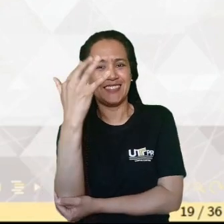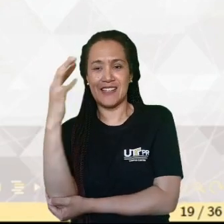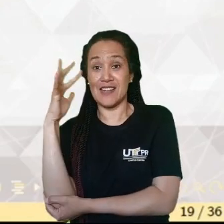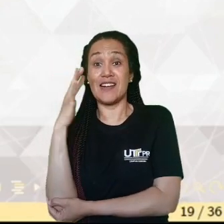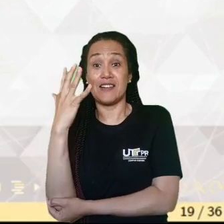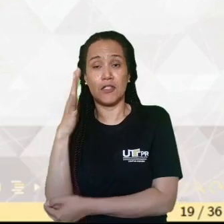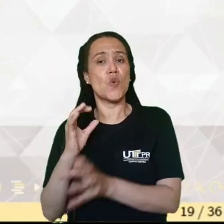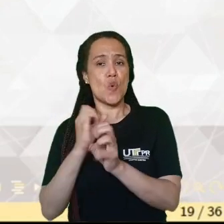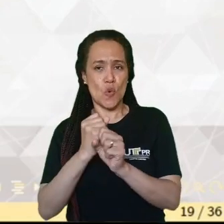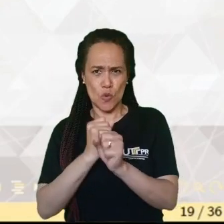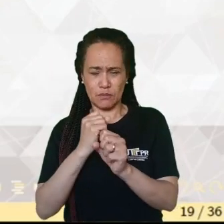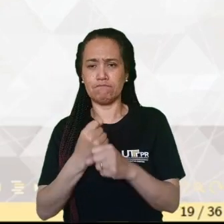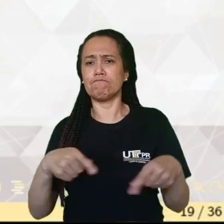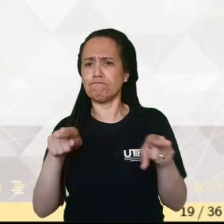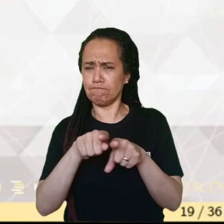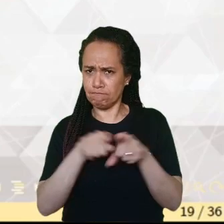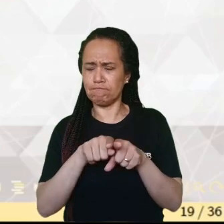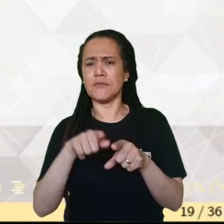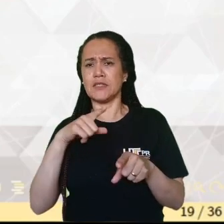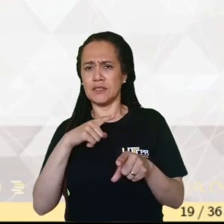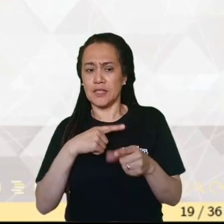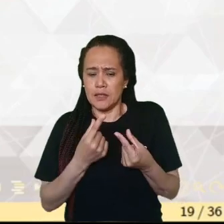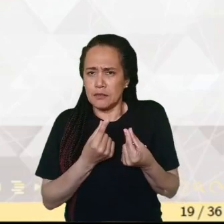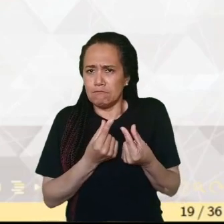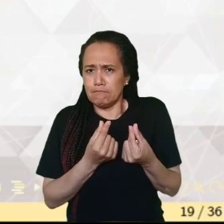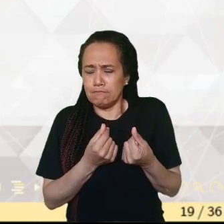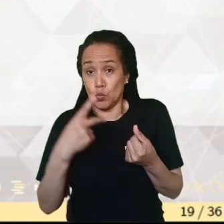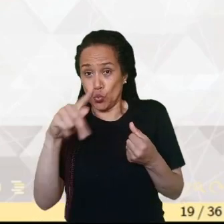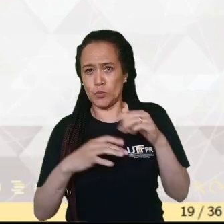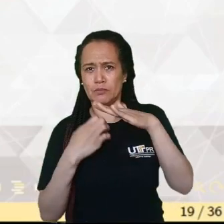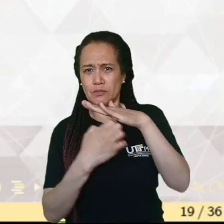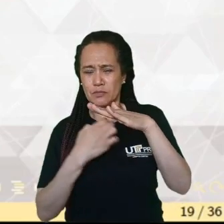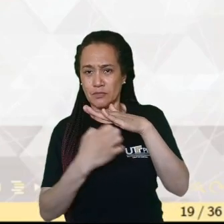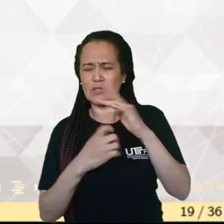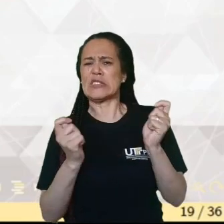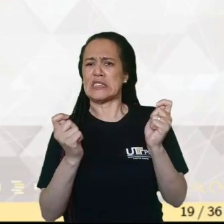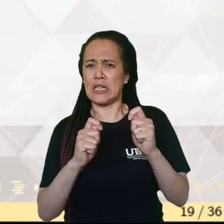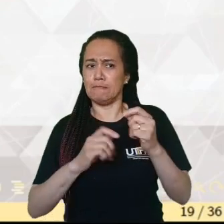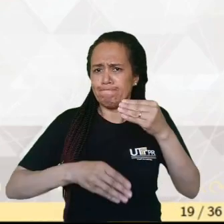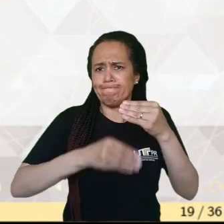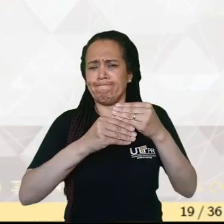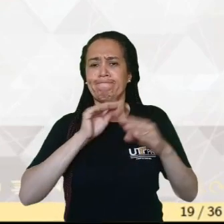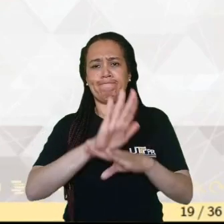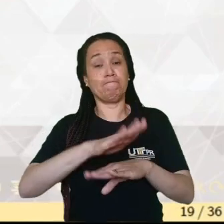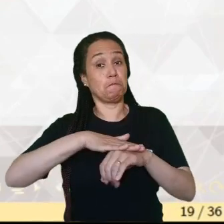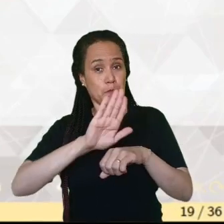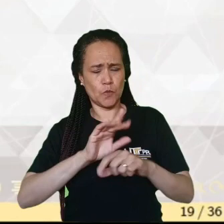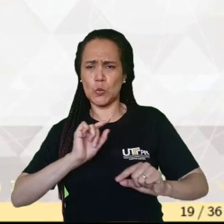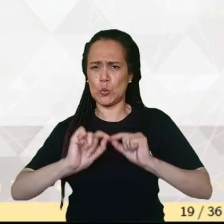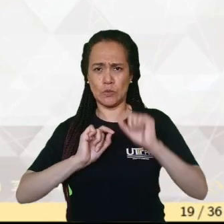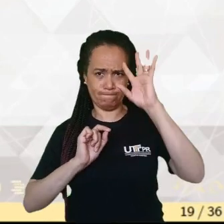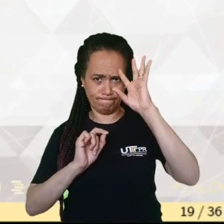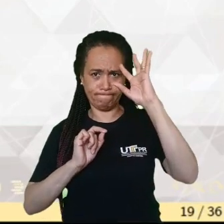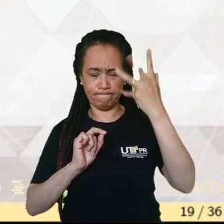no cálculo, né, e na questão financeira da sua empresa como um recurso a mais. Então o que acontece quando tem